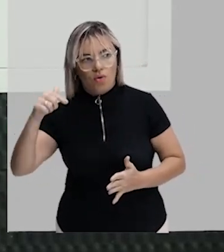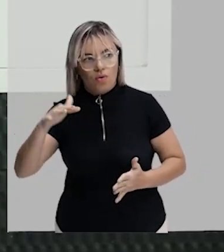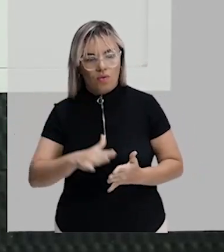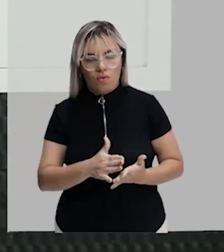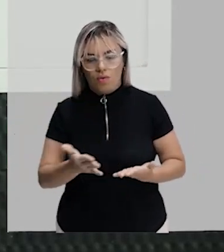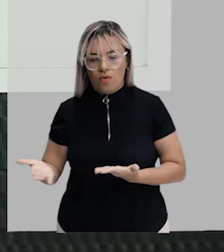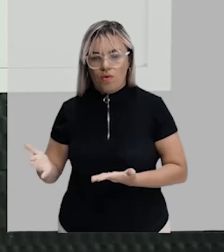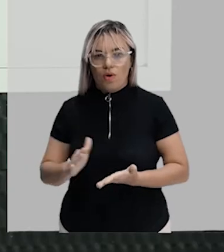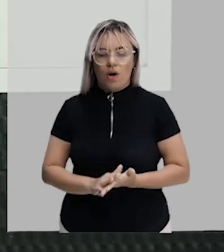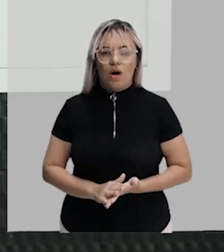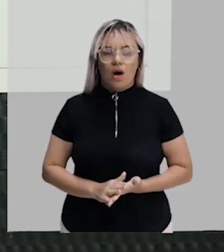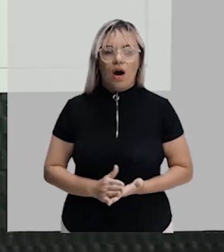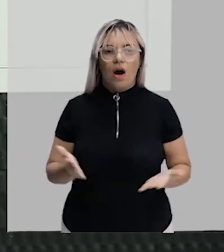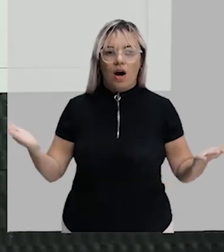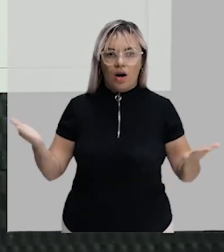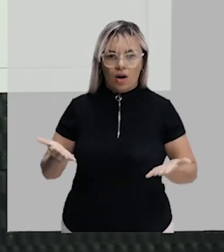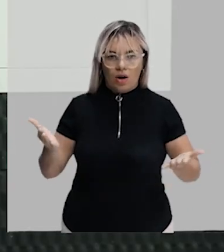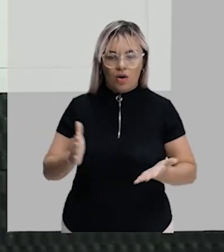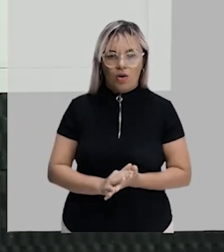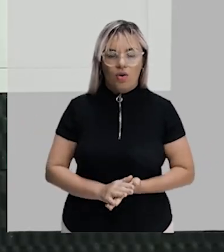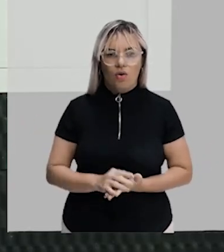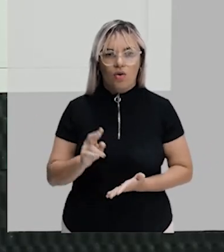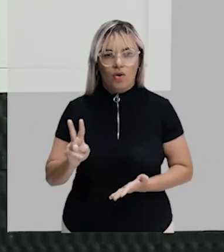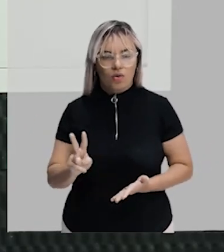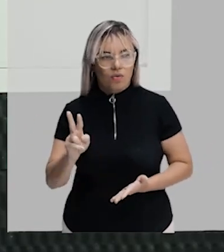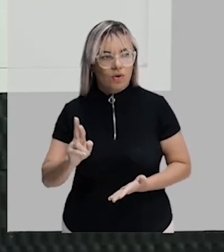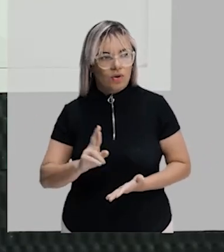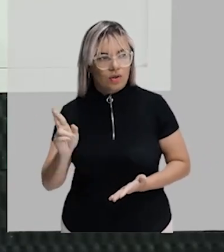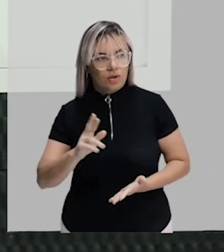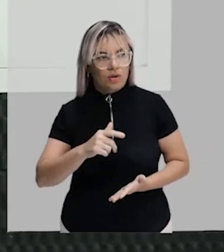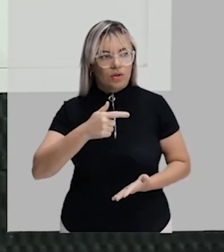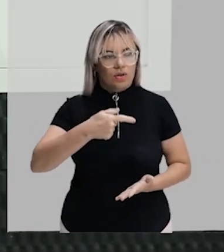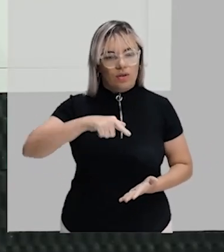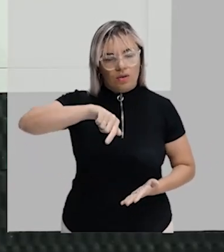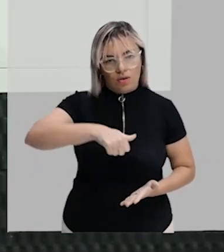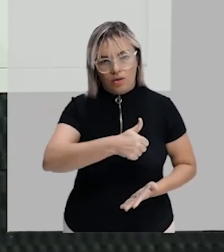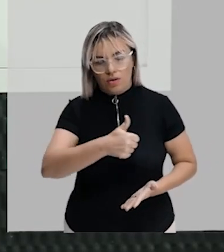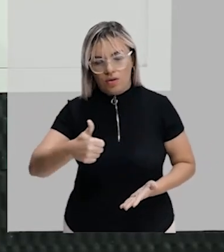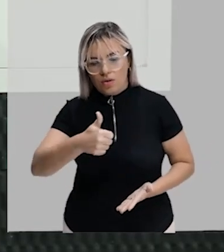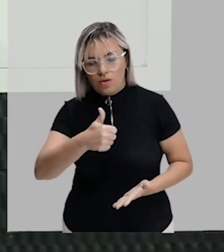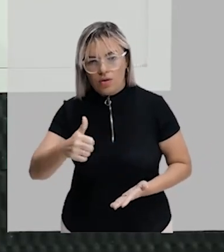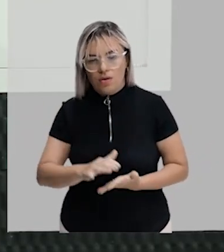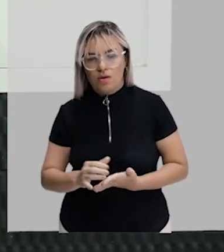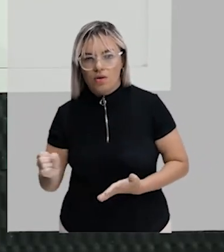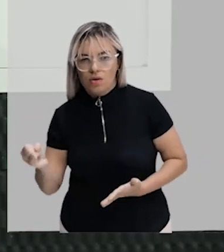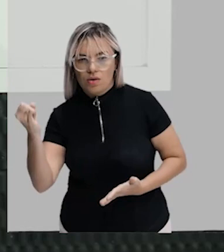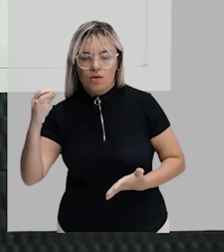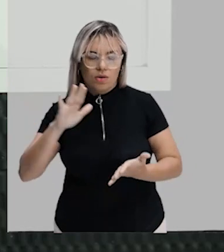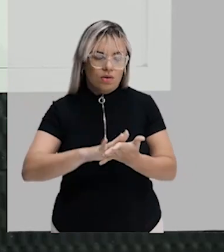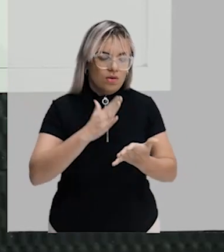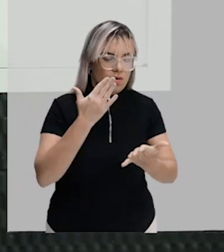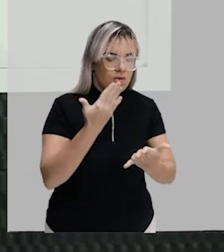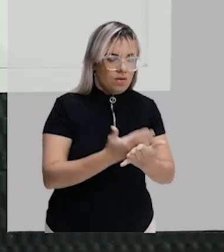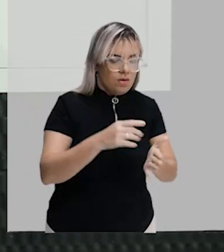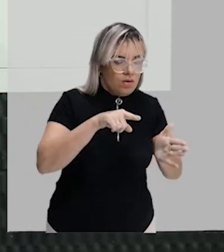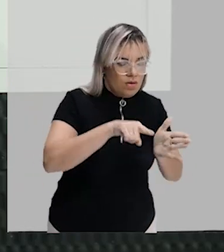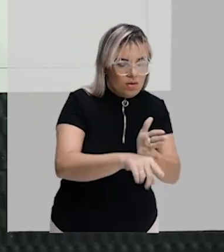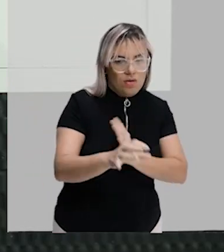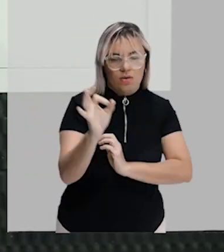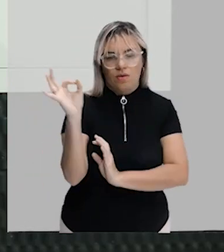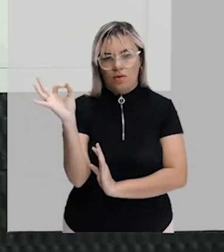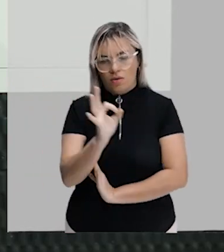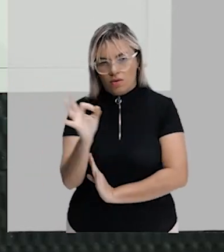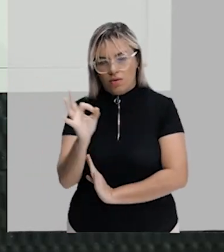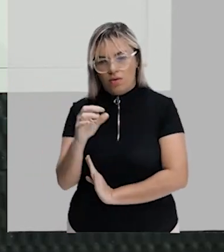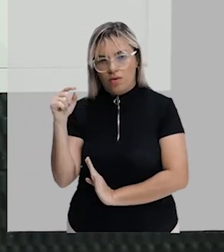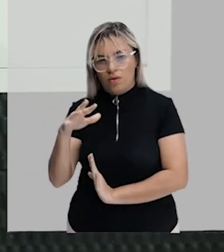aumentou para R$ 7,11. Uma coisa importante que você tem que interpretar nos problemas de porcentagem, que